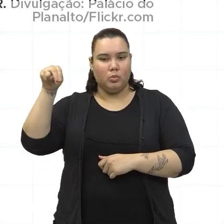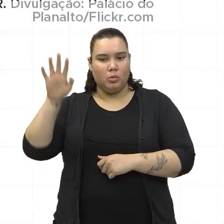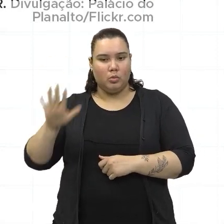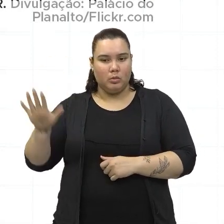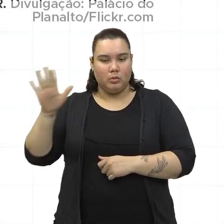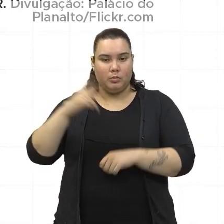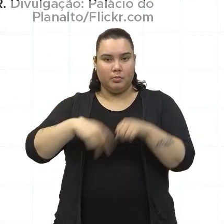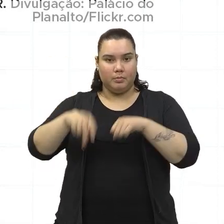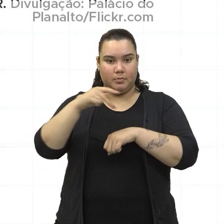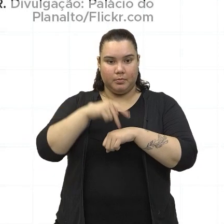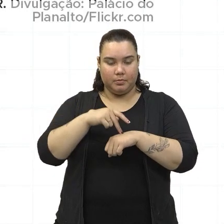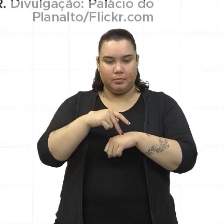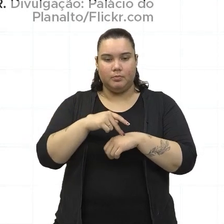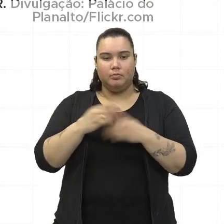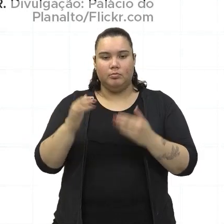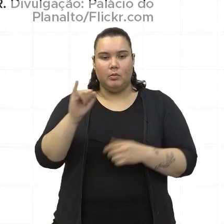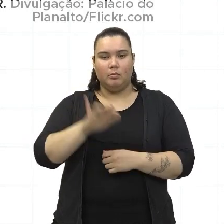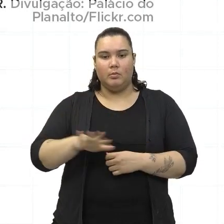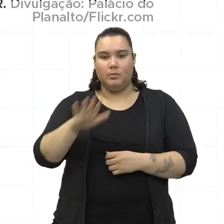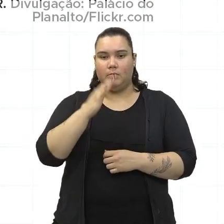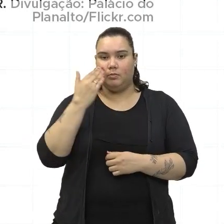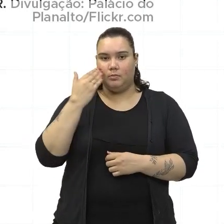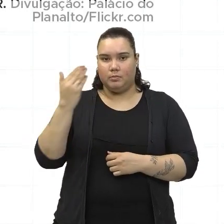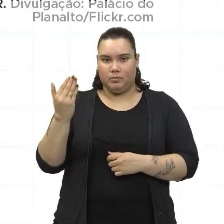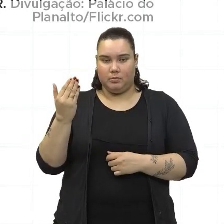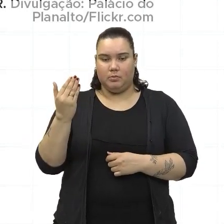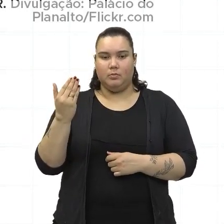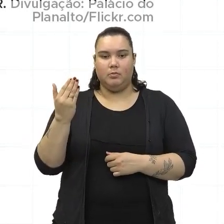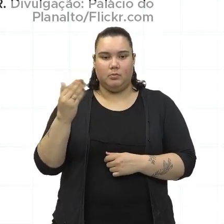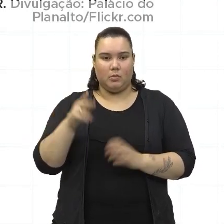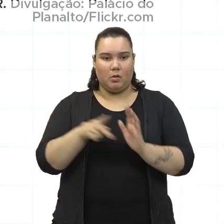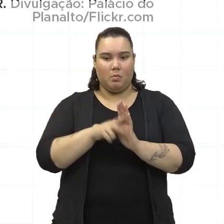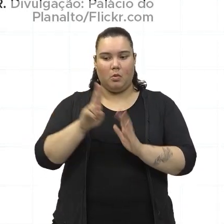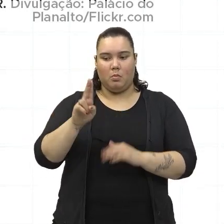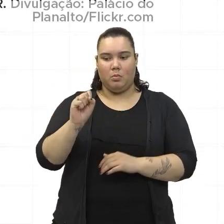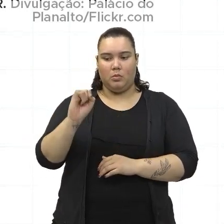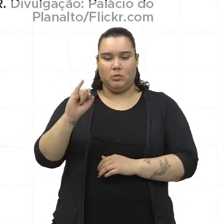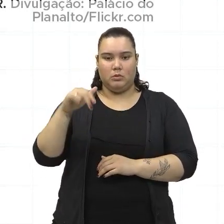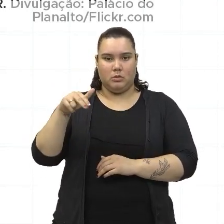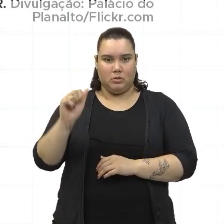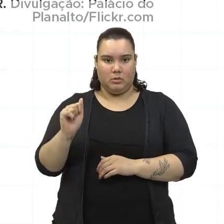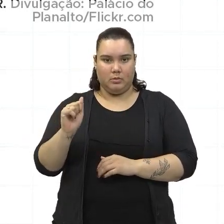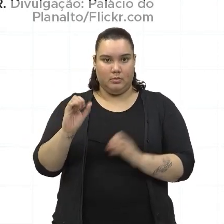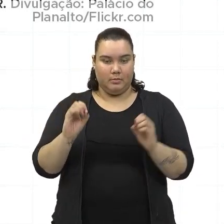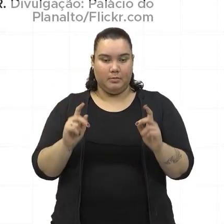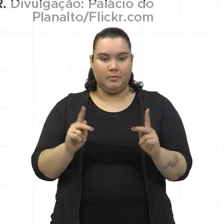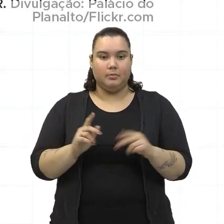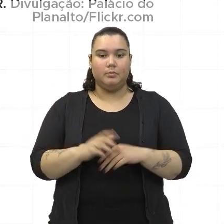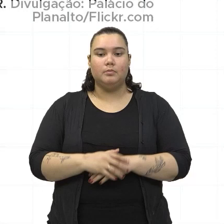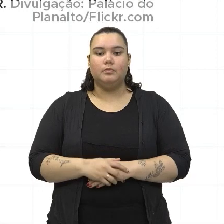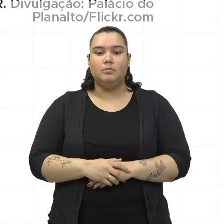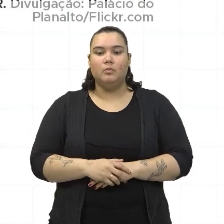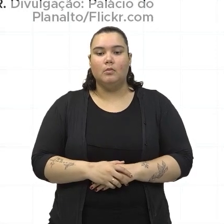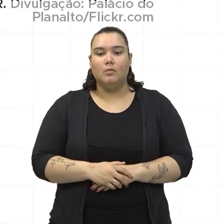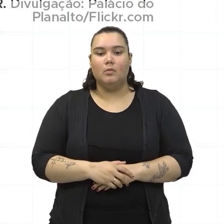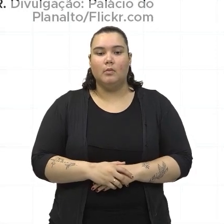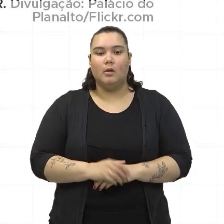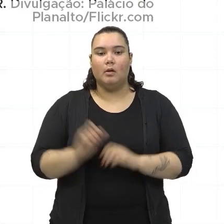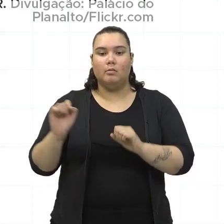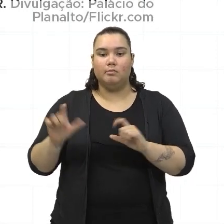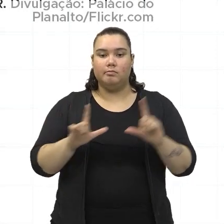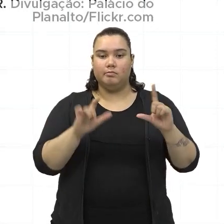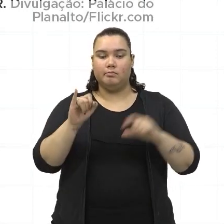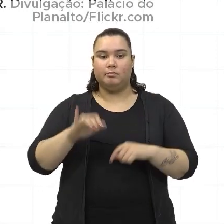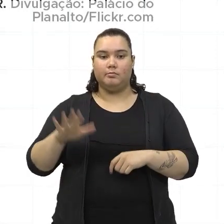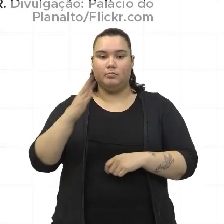consegue acompanhar aí uma imagem, né, dessa usina termoelétrica, certo? E aí na nossa próxima imagem a gente vê